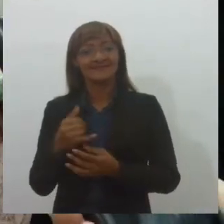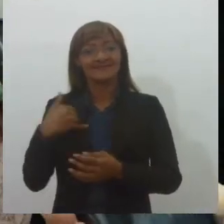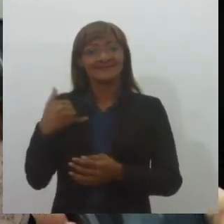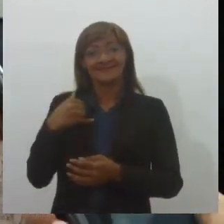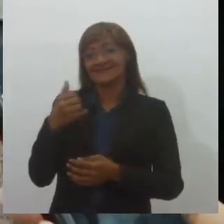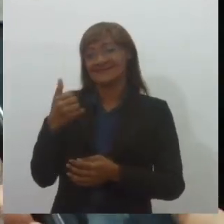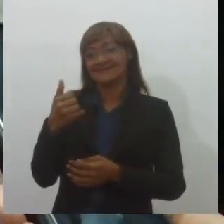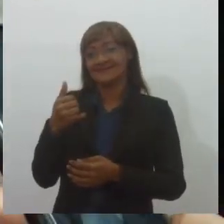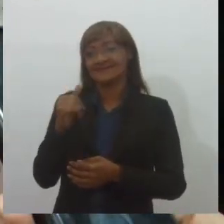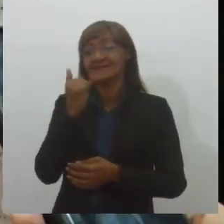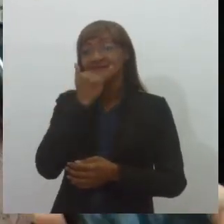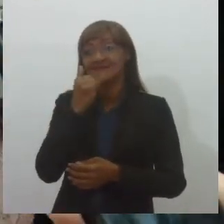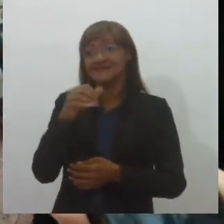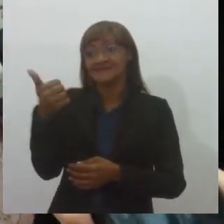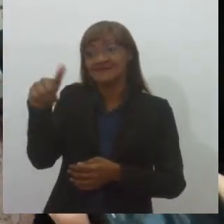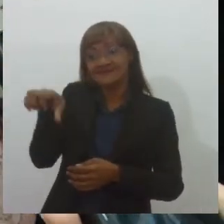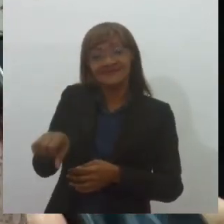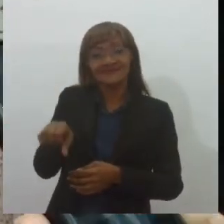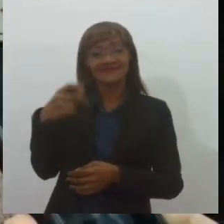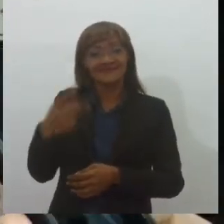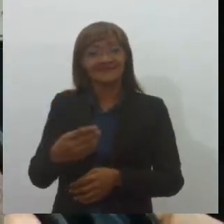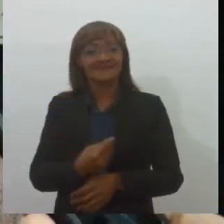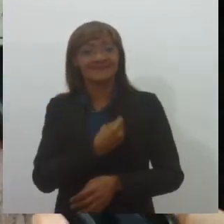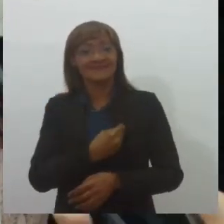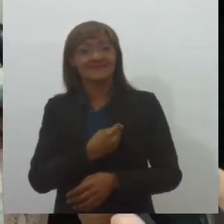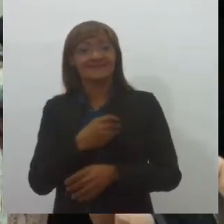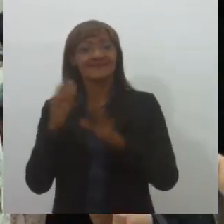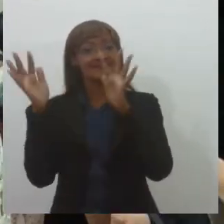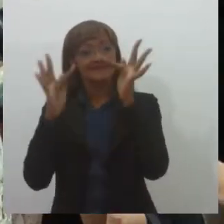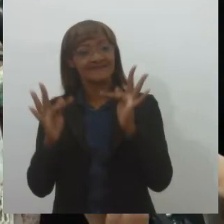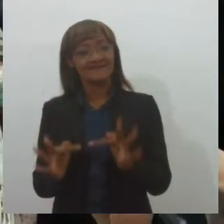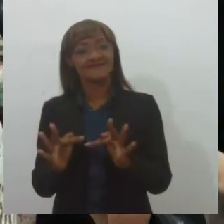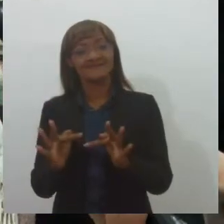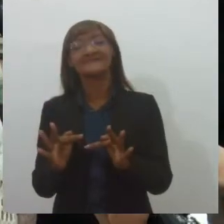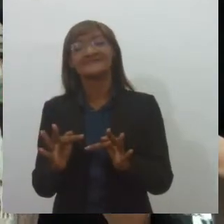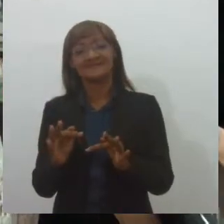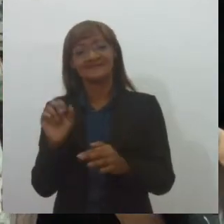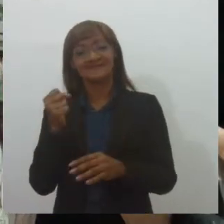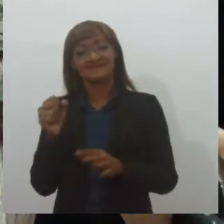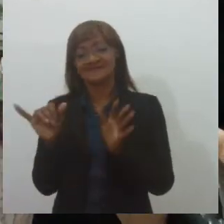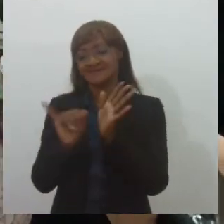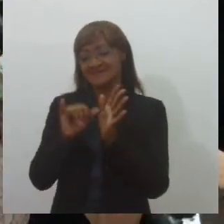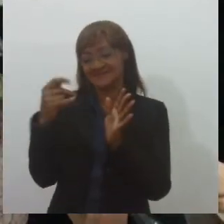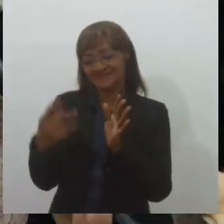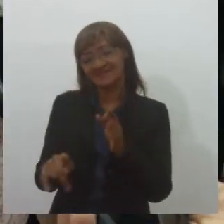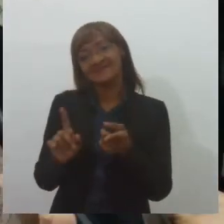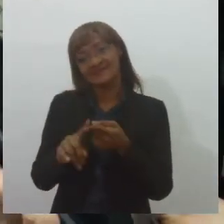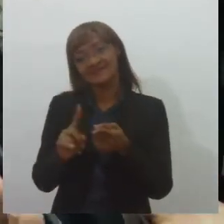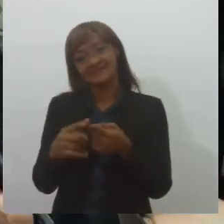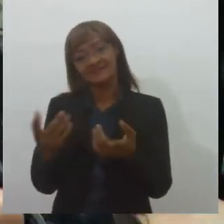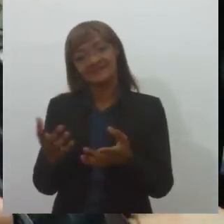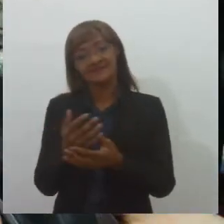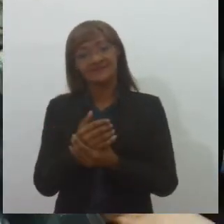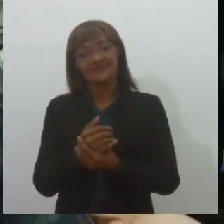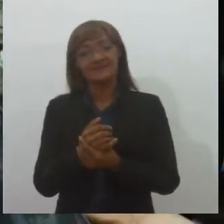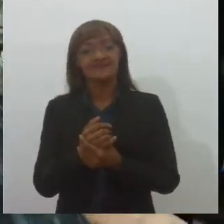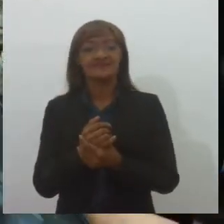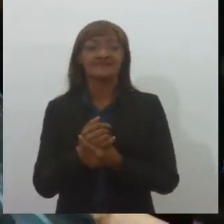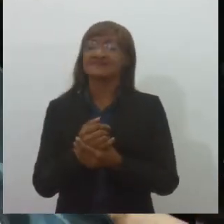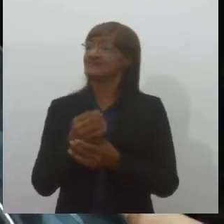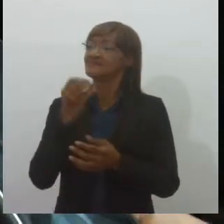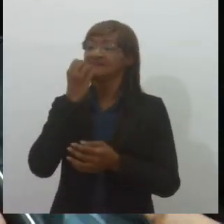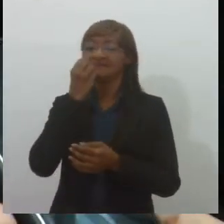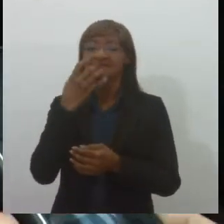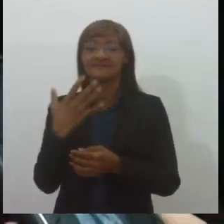anos que ele está aqui Sergipe né me sinto muito gratificada como sergipana que sol também né é essa promoção